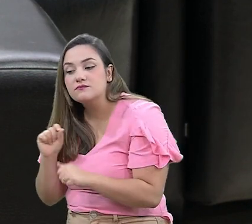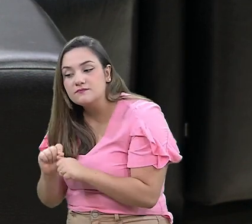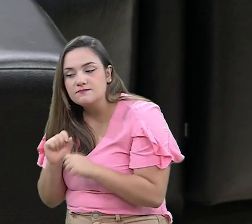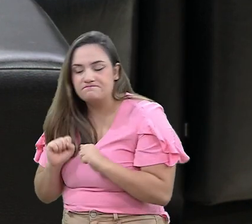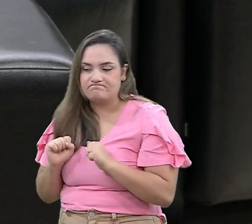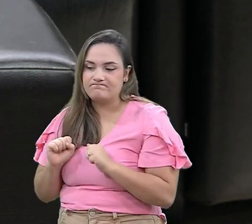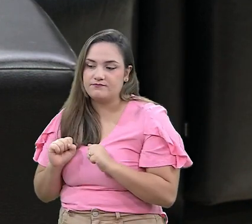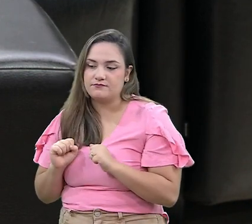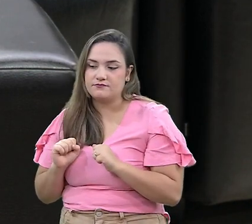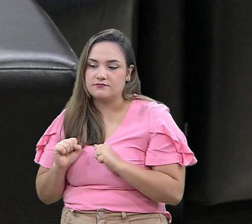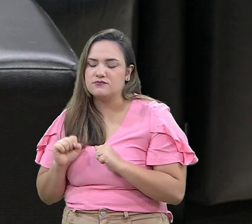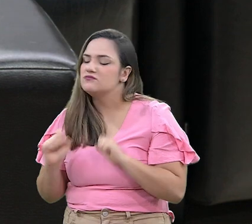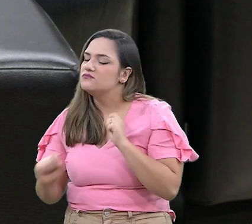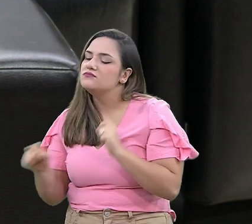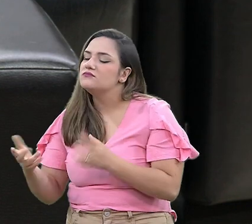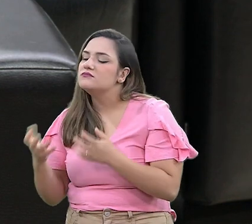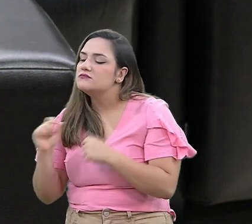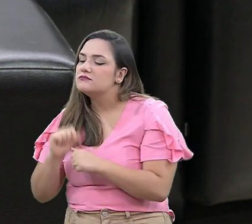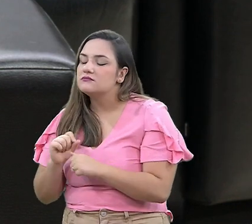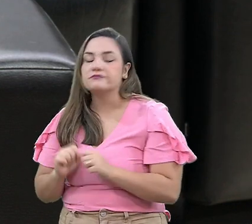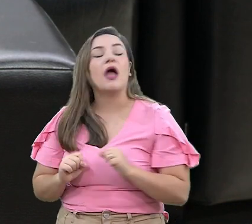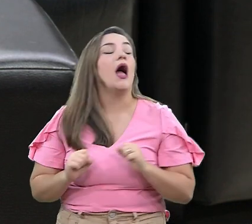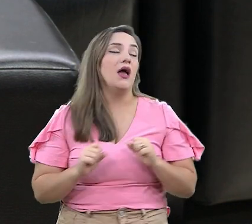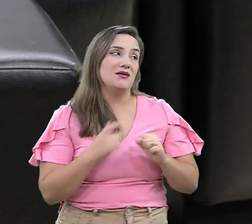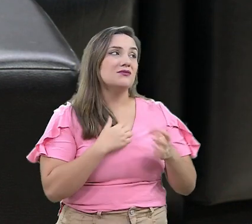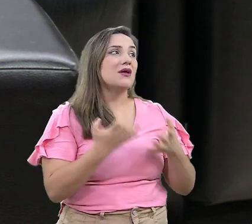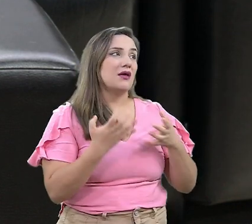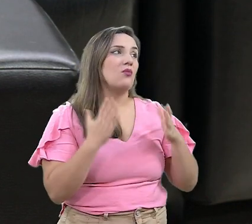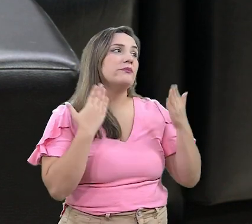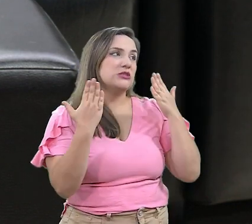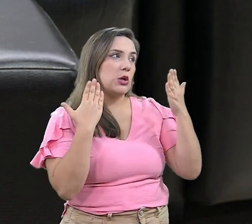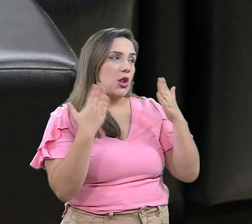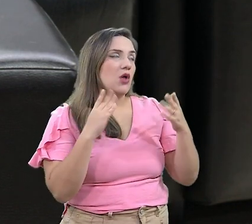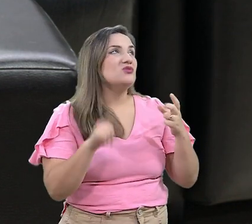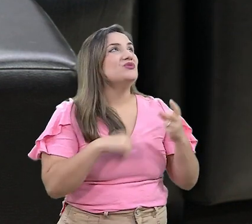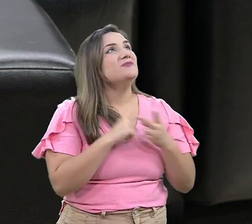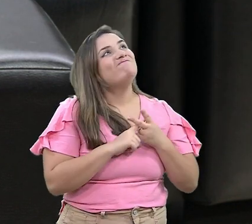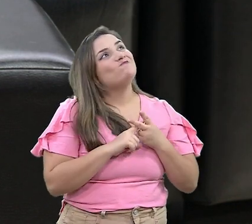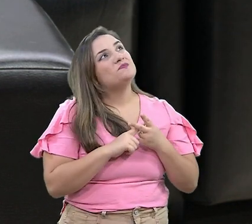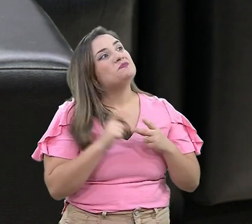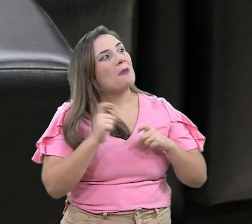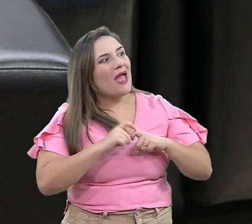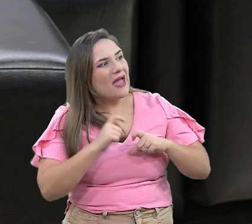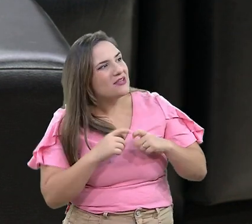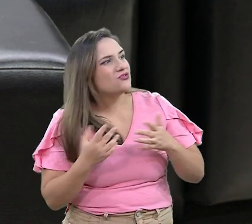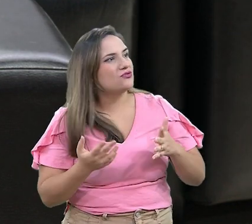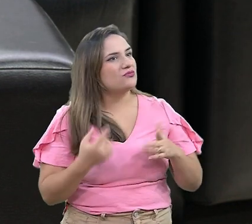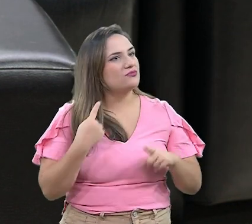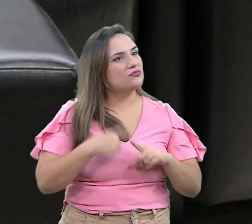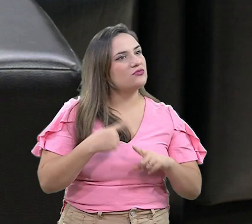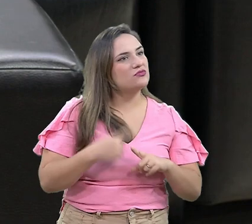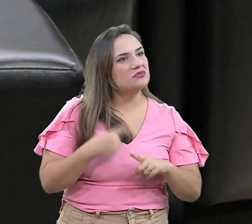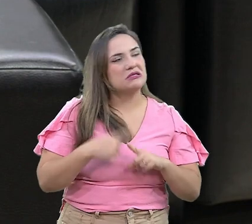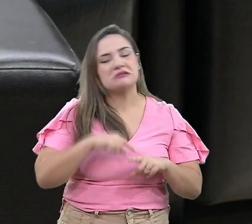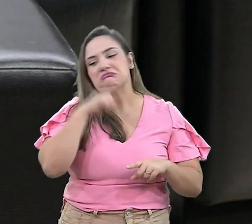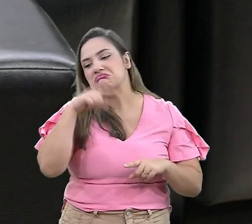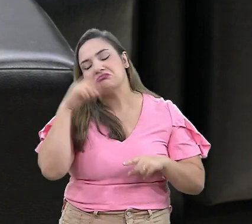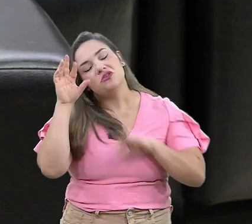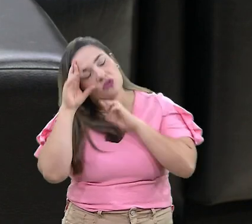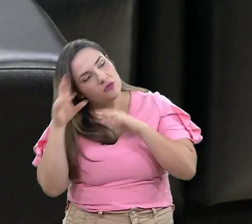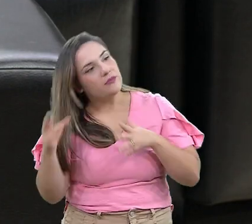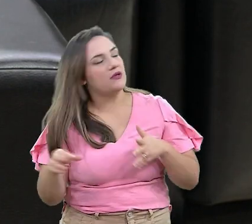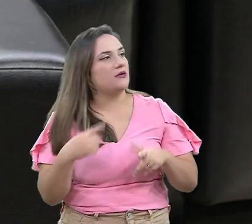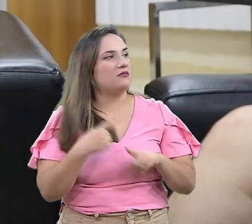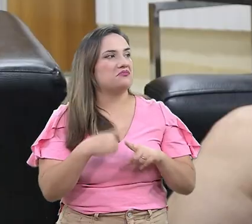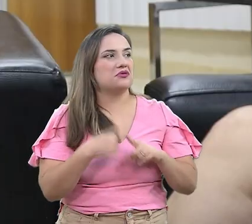encaminhamentos. Quais encaminhamentos? Eu gostaria de um acompanhamento psicológico, eu gostaria de um acompanhamento médico, porque eu estou